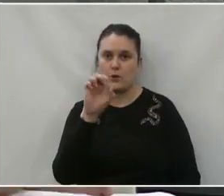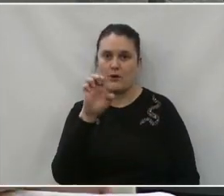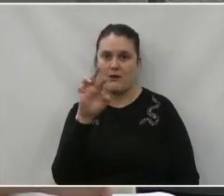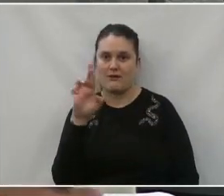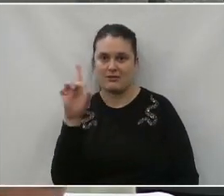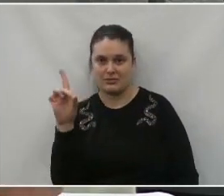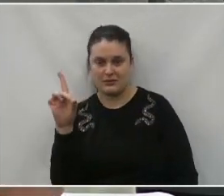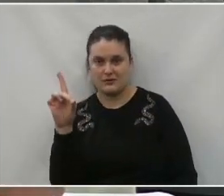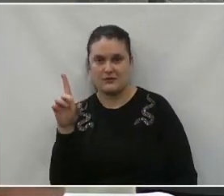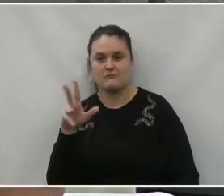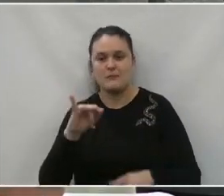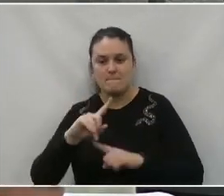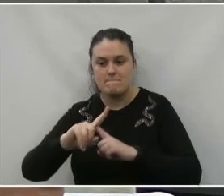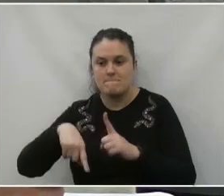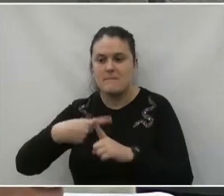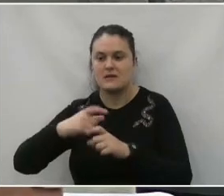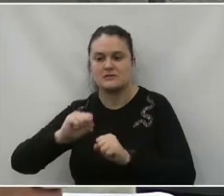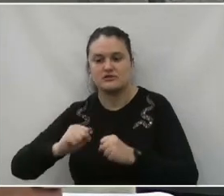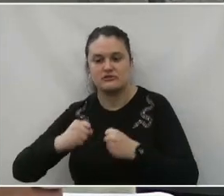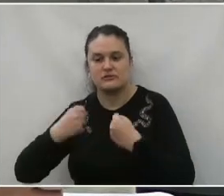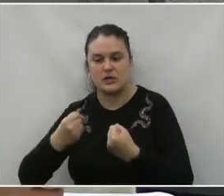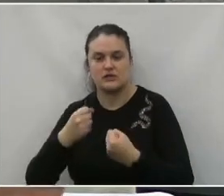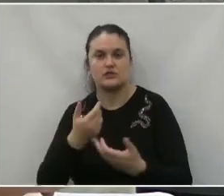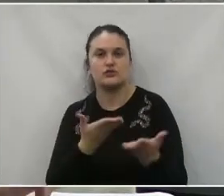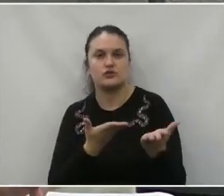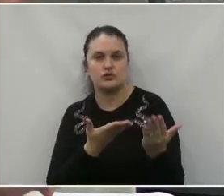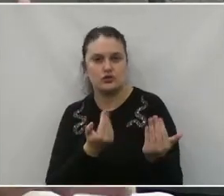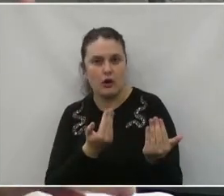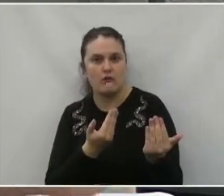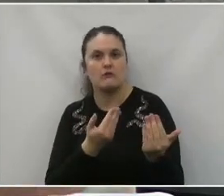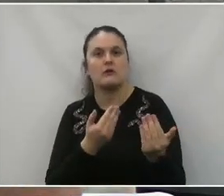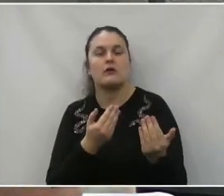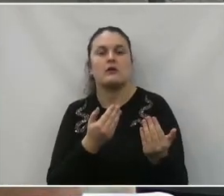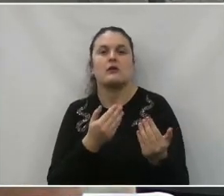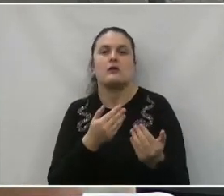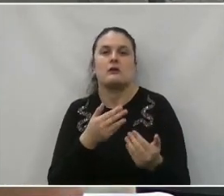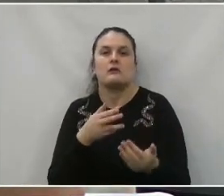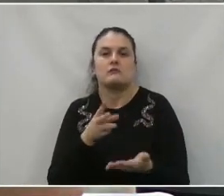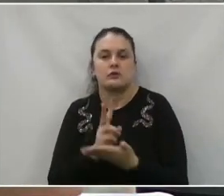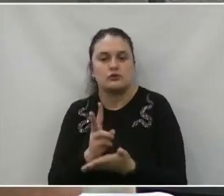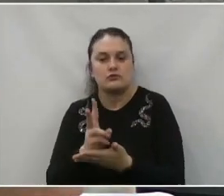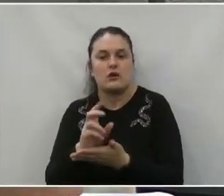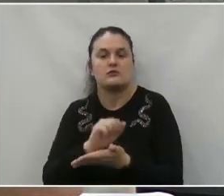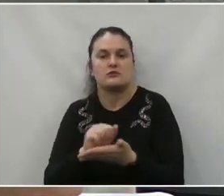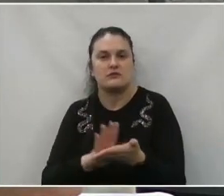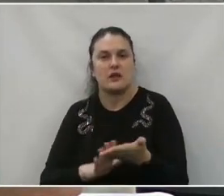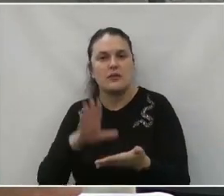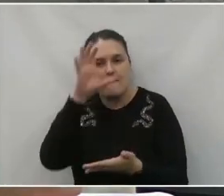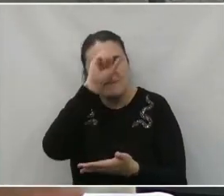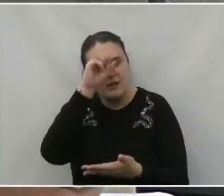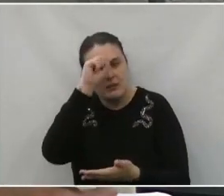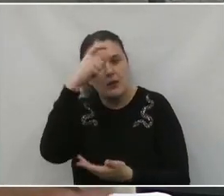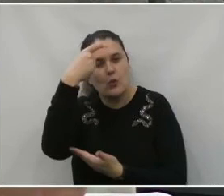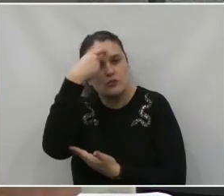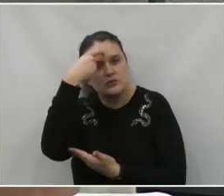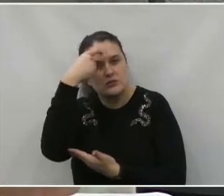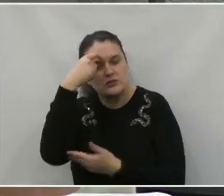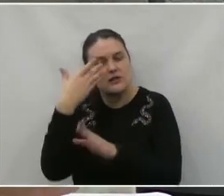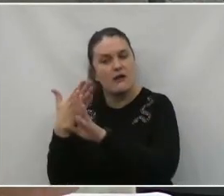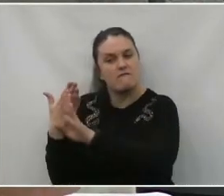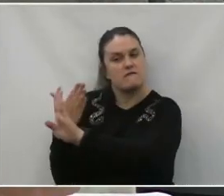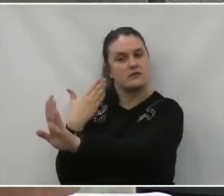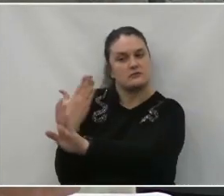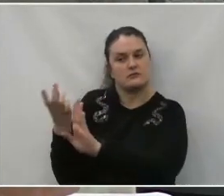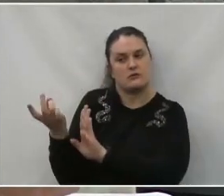para que esses jovens possam estar aí recebendo mais um reforço para se manter longe deste